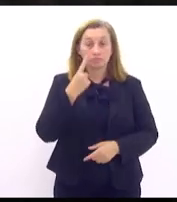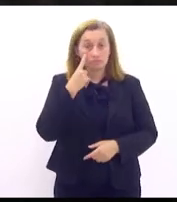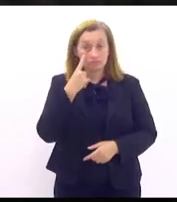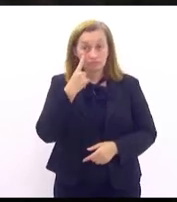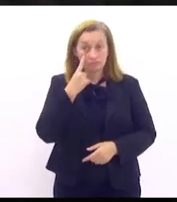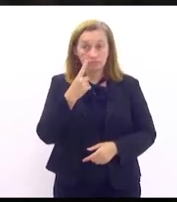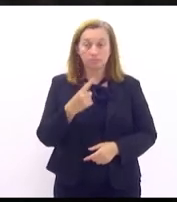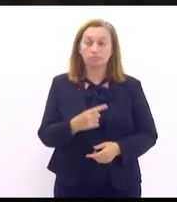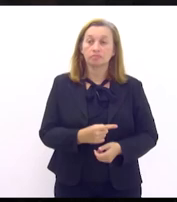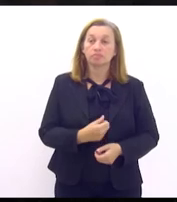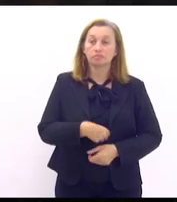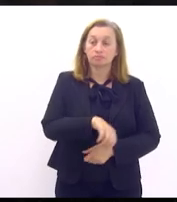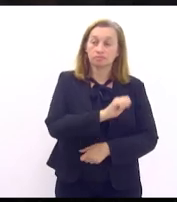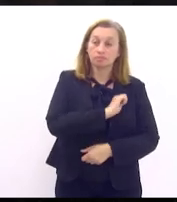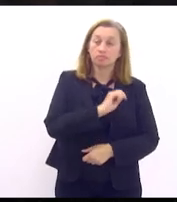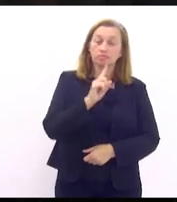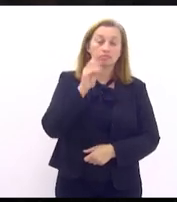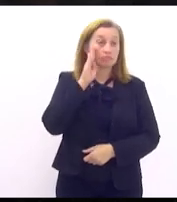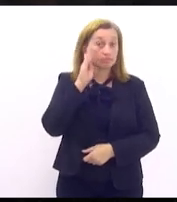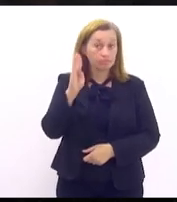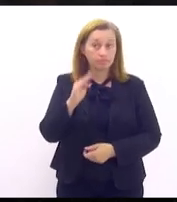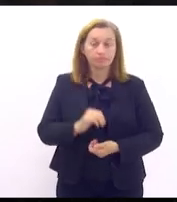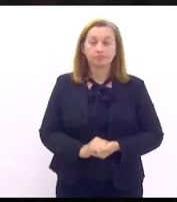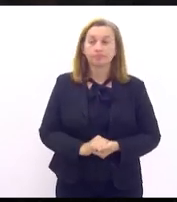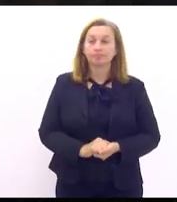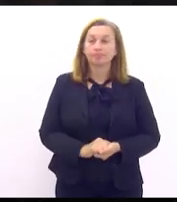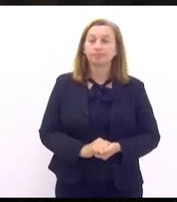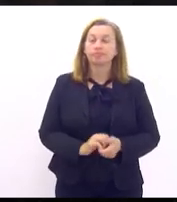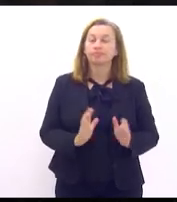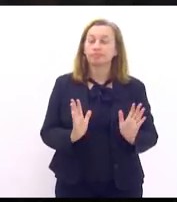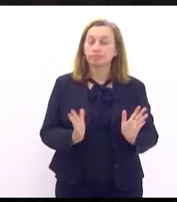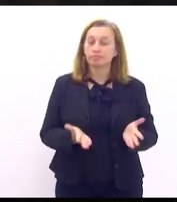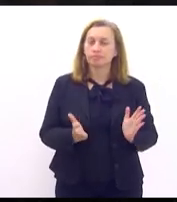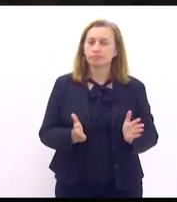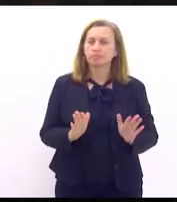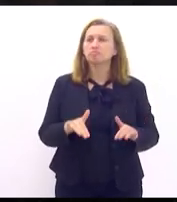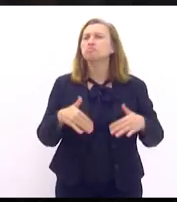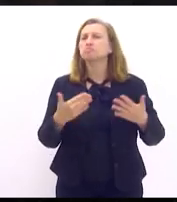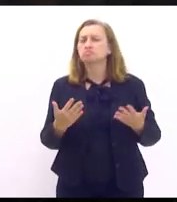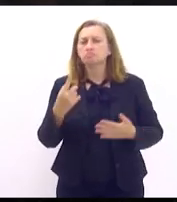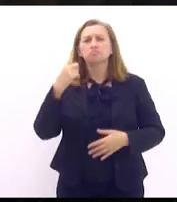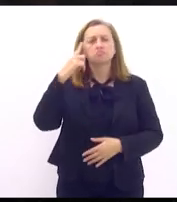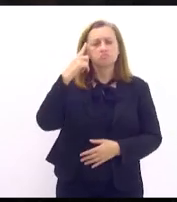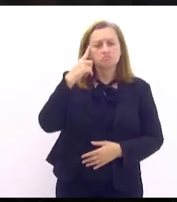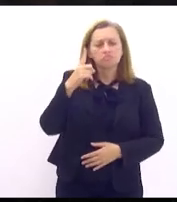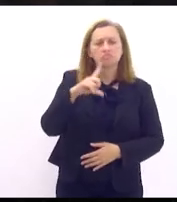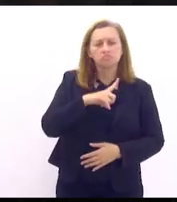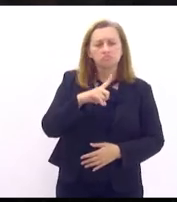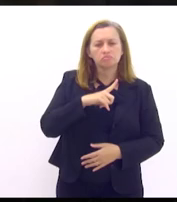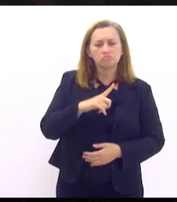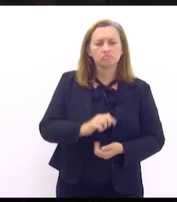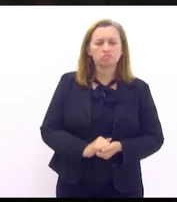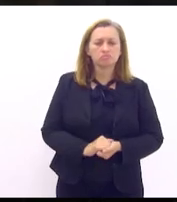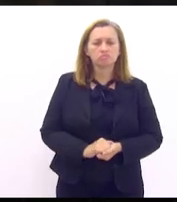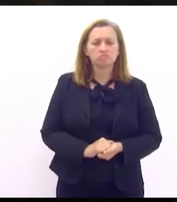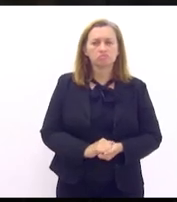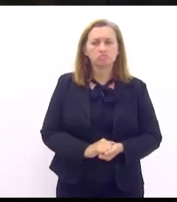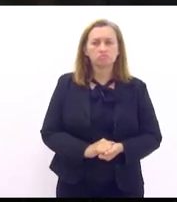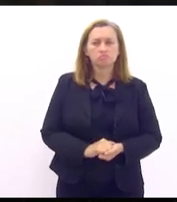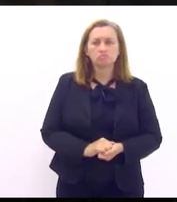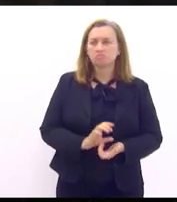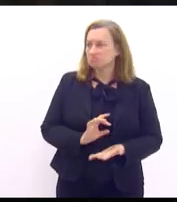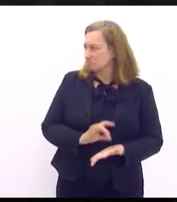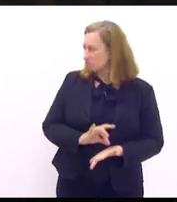isenções fiscais é algo fundamental. Agora, qual é a perspectiva que teríamos se nós